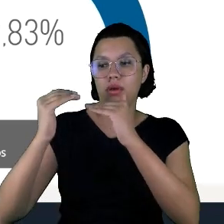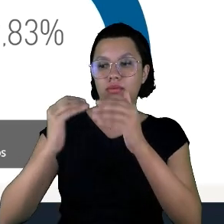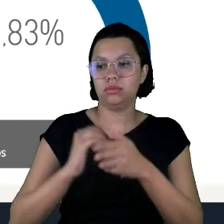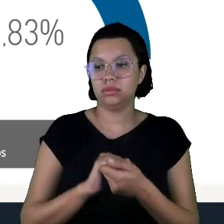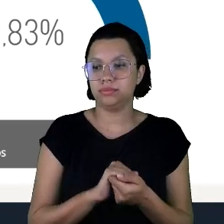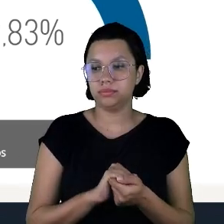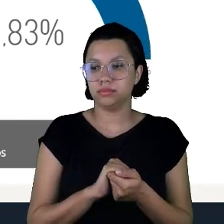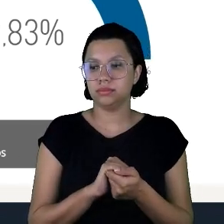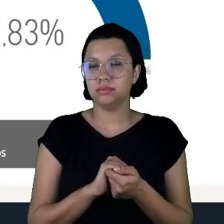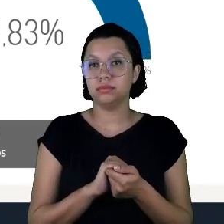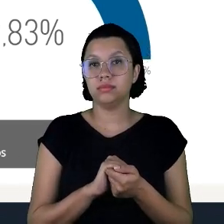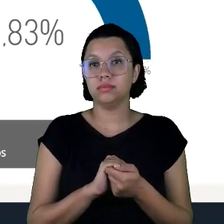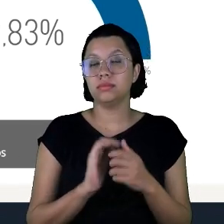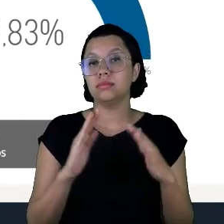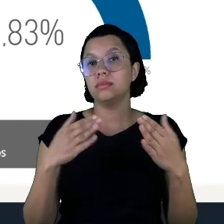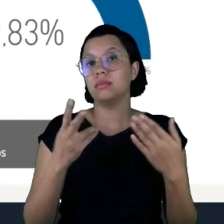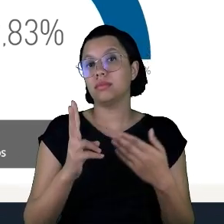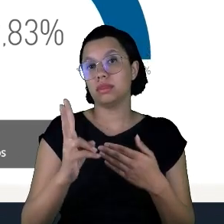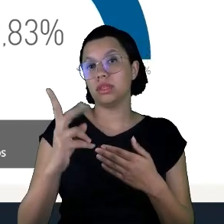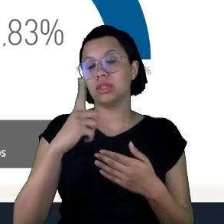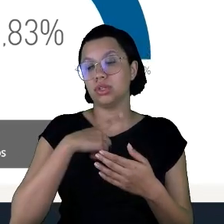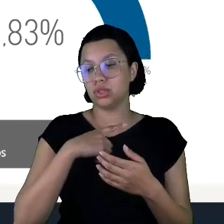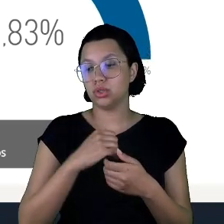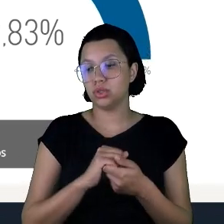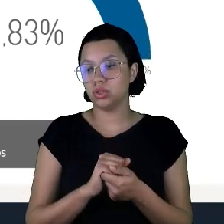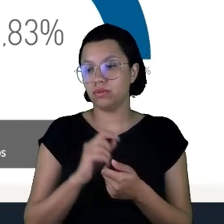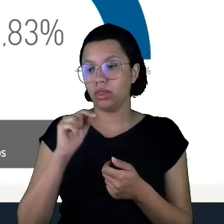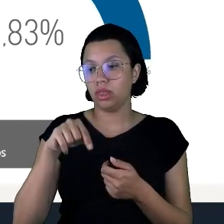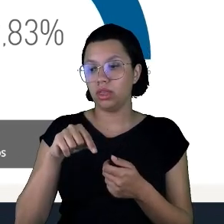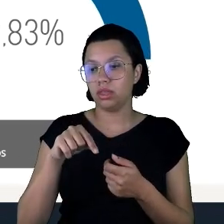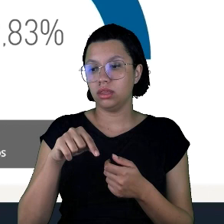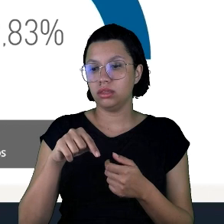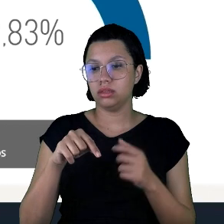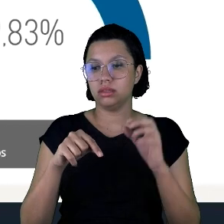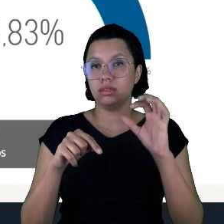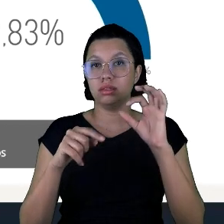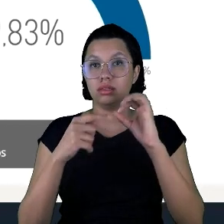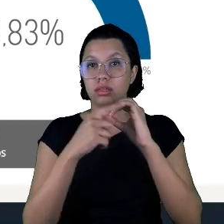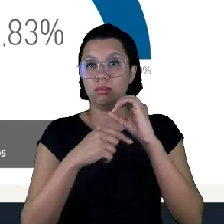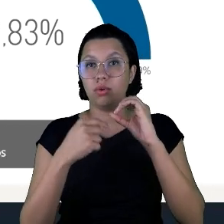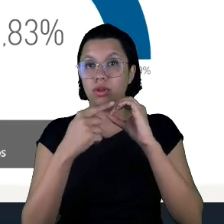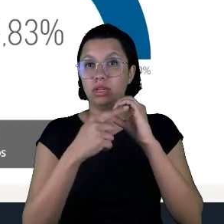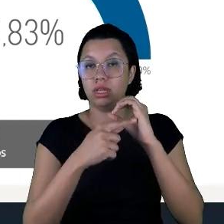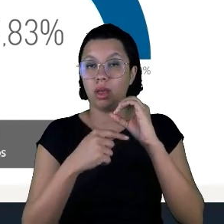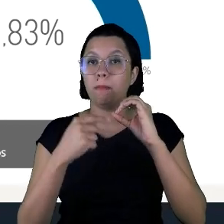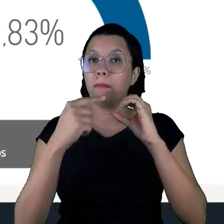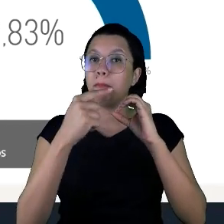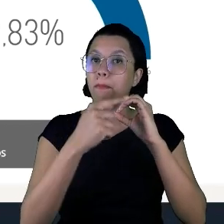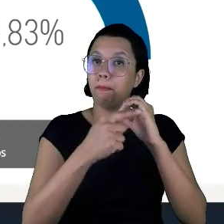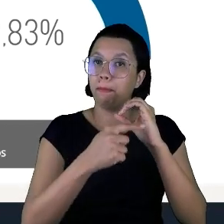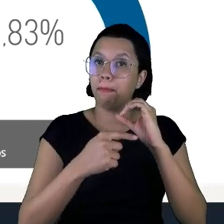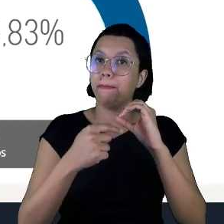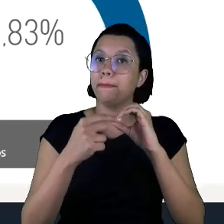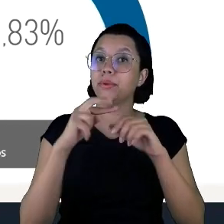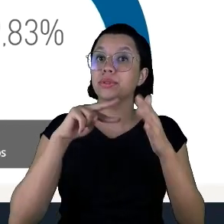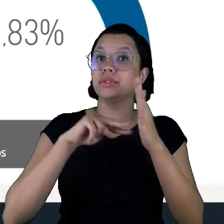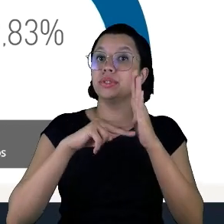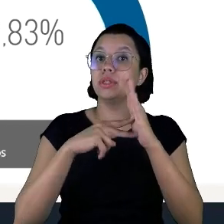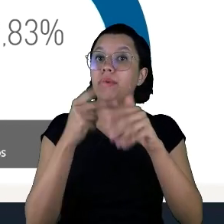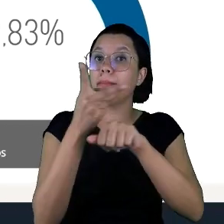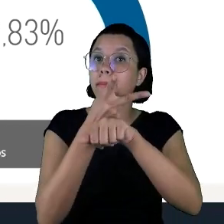gerar aqui uma evolução. Então, sempre que tiver com essa bolinha rodando, significa que ele está pesando,